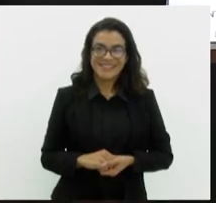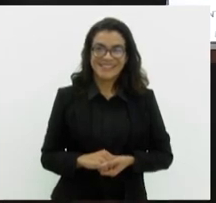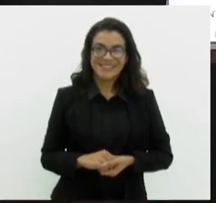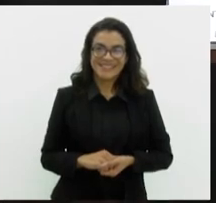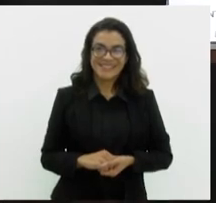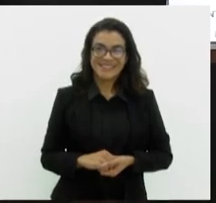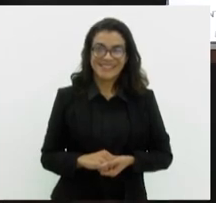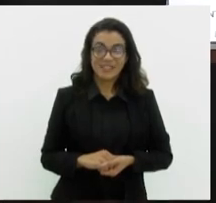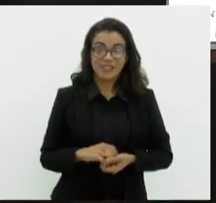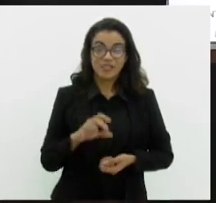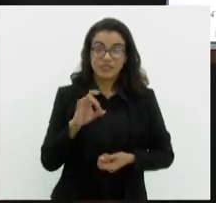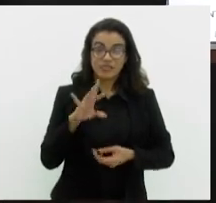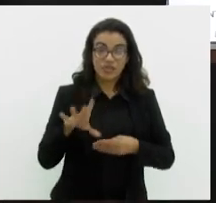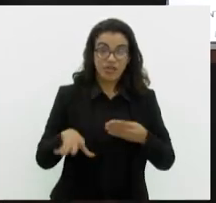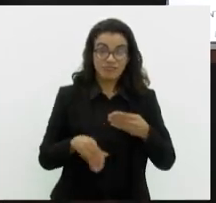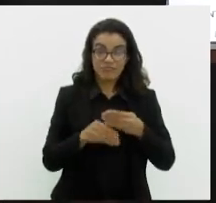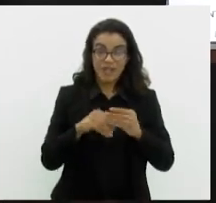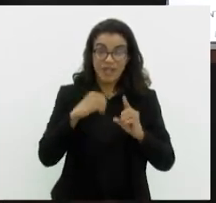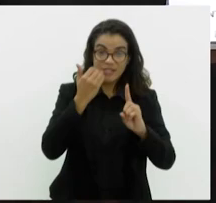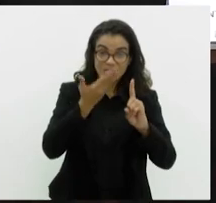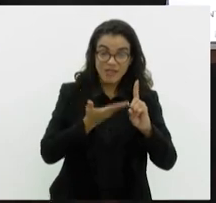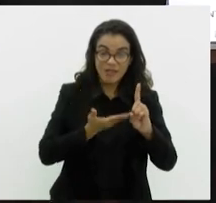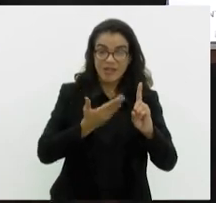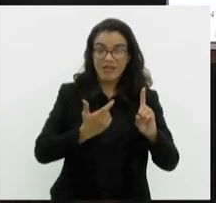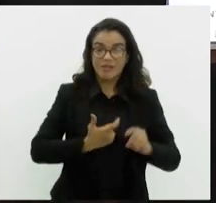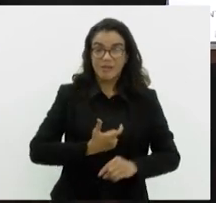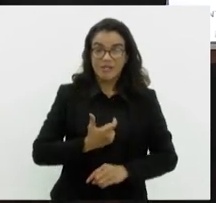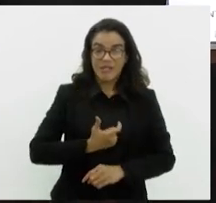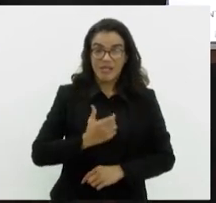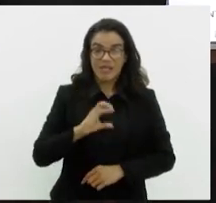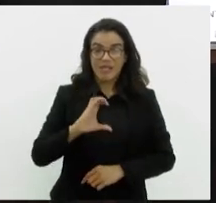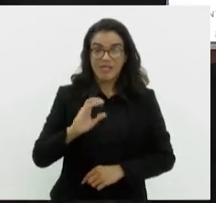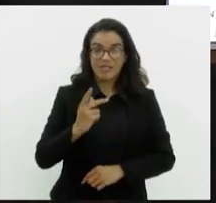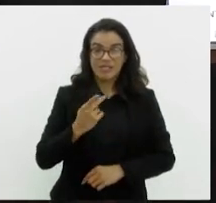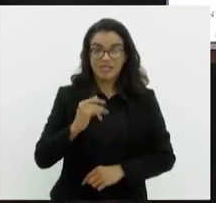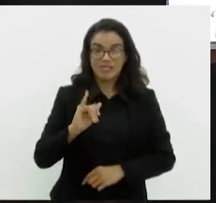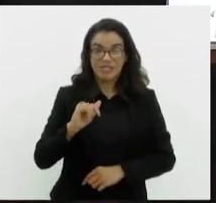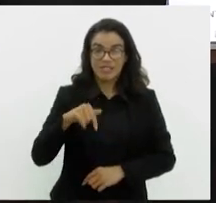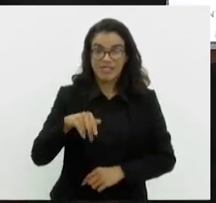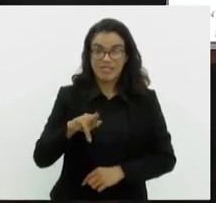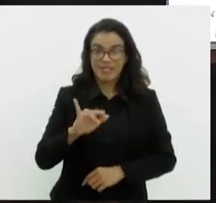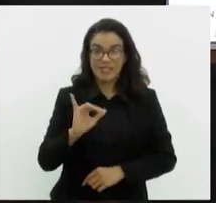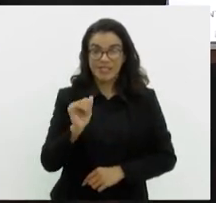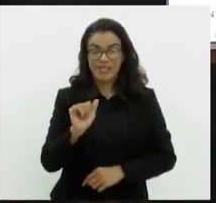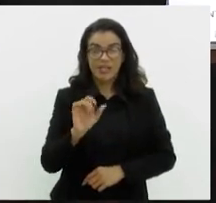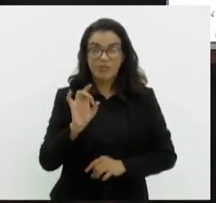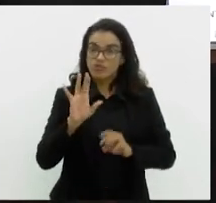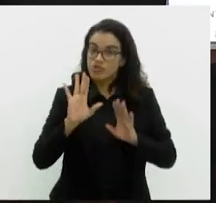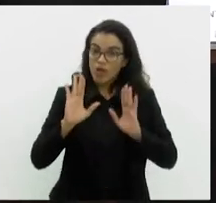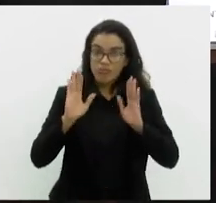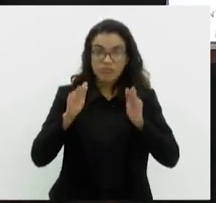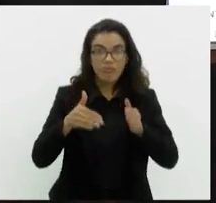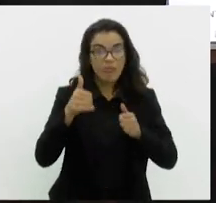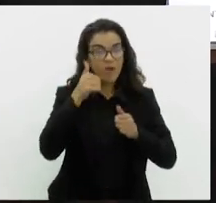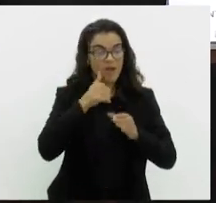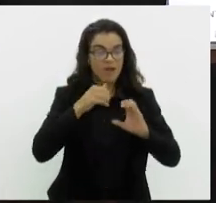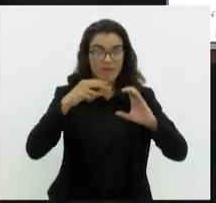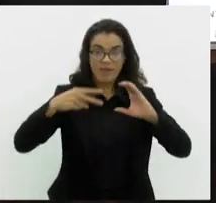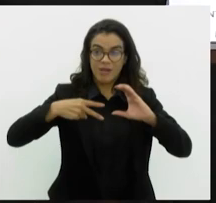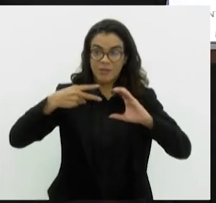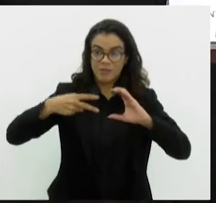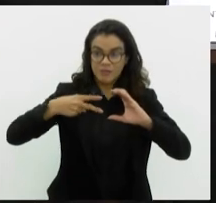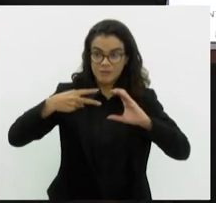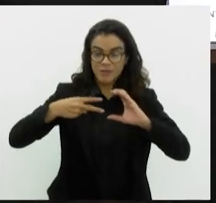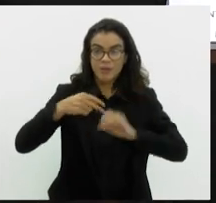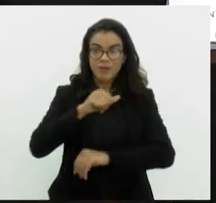Só reforçar que essa homenagem é medalha Chiquinha de Gonzaga, medalha de reconhecimento exclusiva para mulheres da Câmara Municipal do Rio de